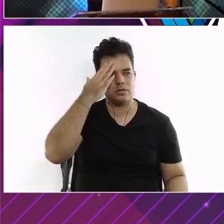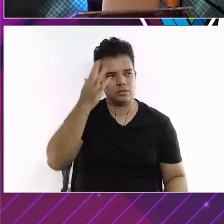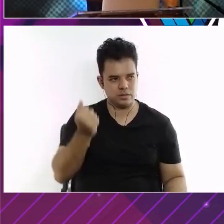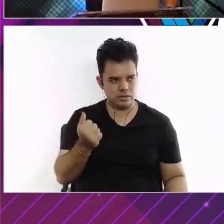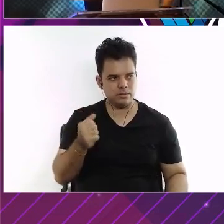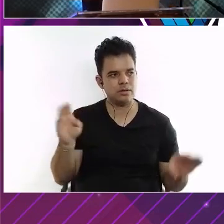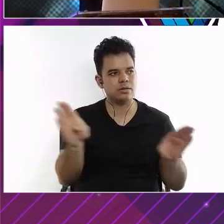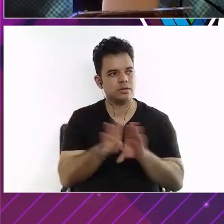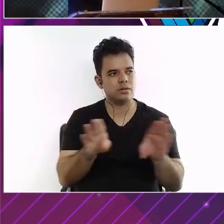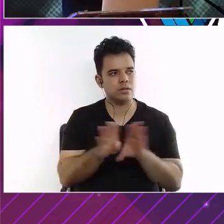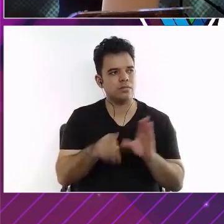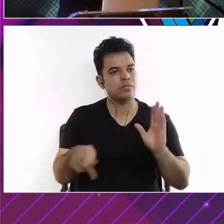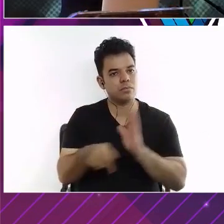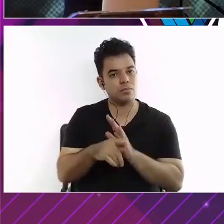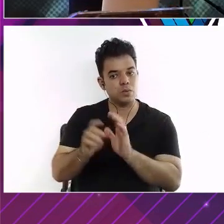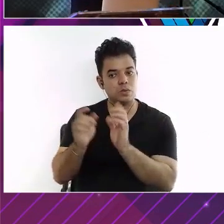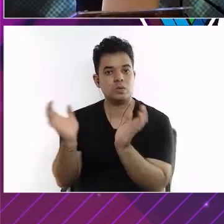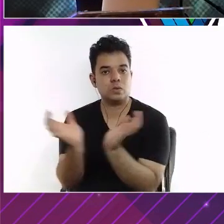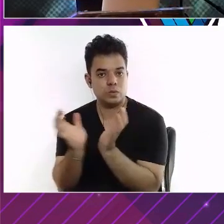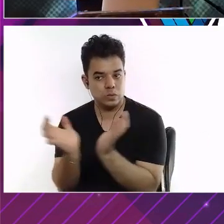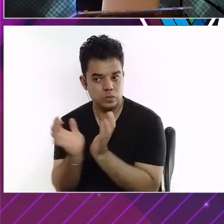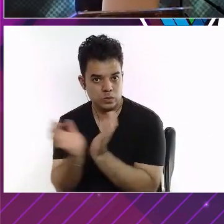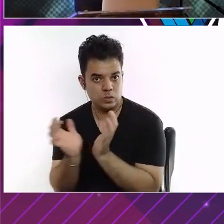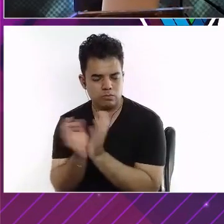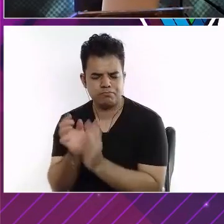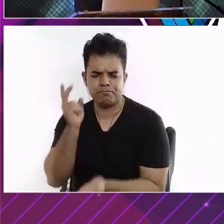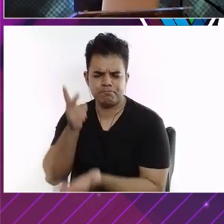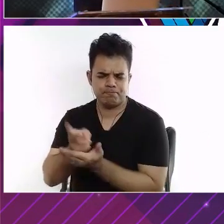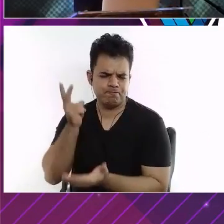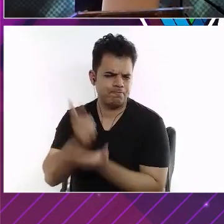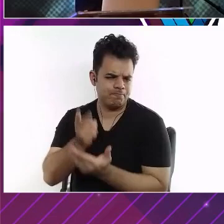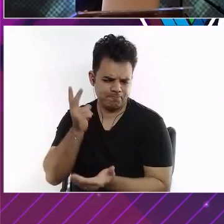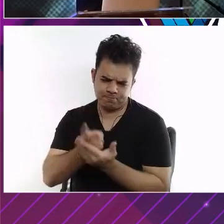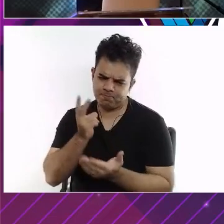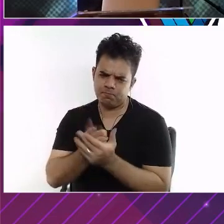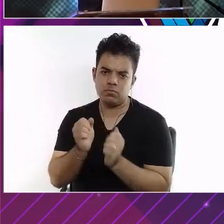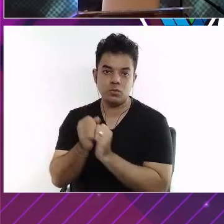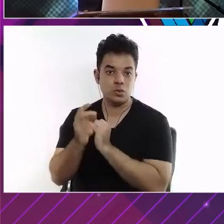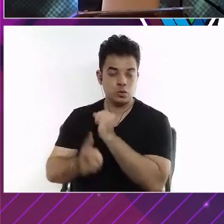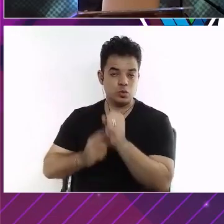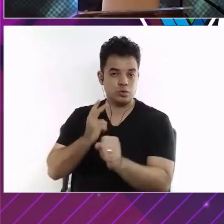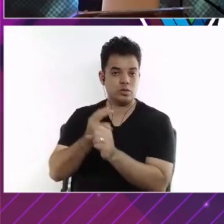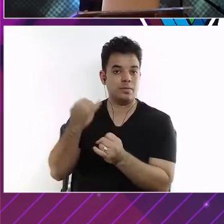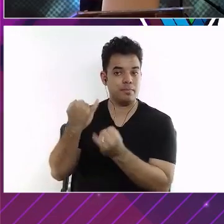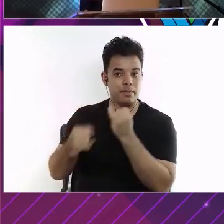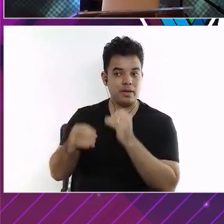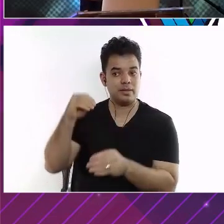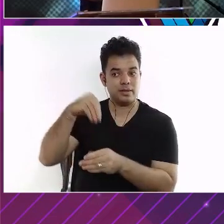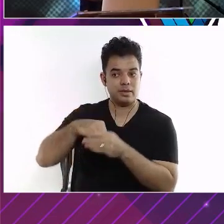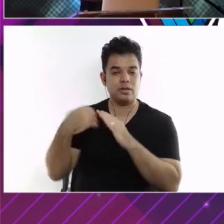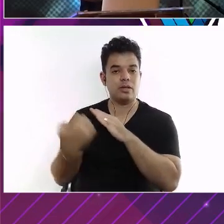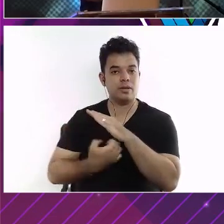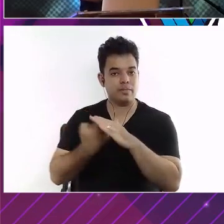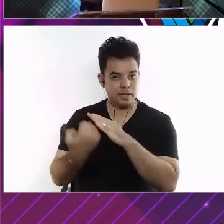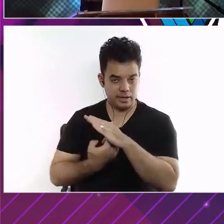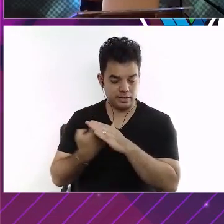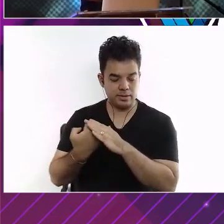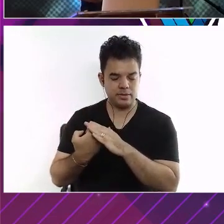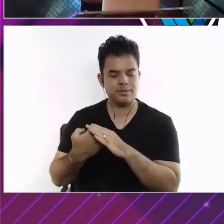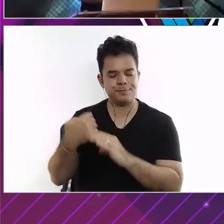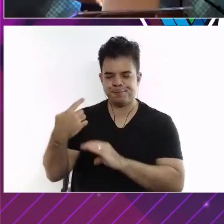Estabilidade do time e retenção de expertise. Estabilidade do time, 2 anos e meio na mesma empresa, só, média global. Sem foco